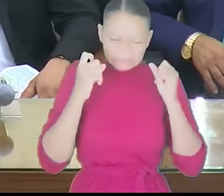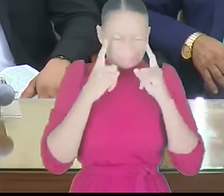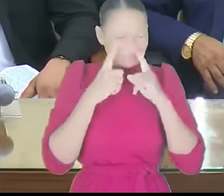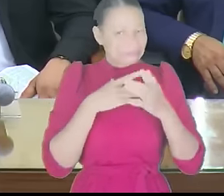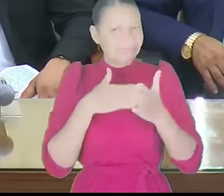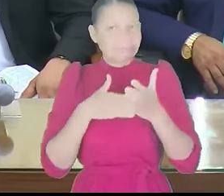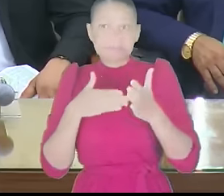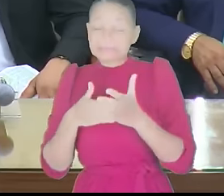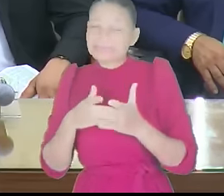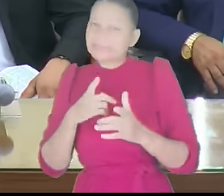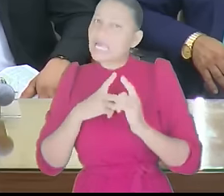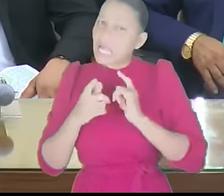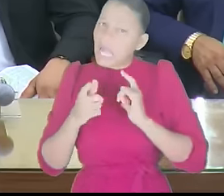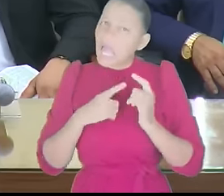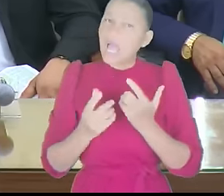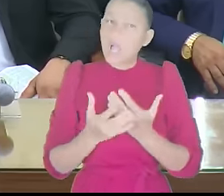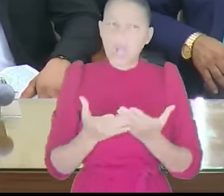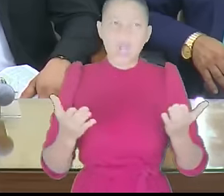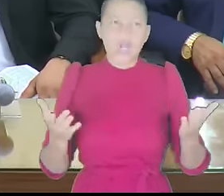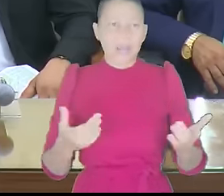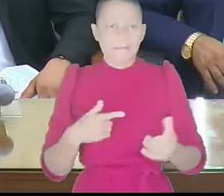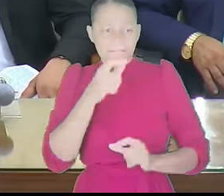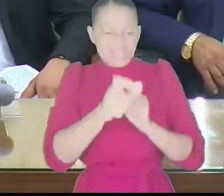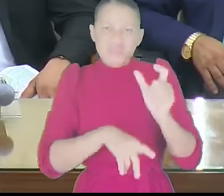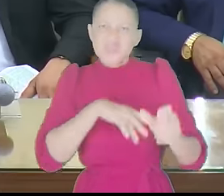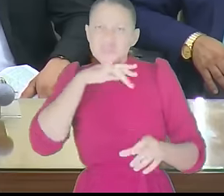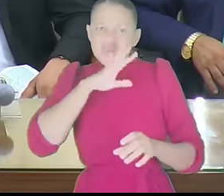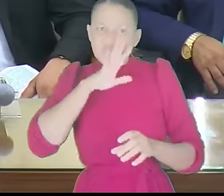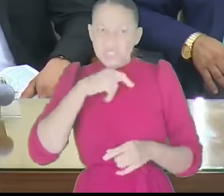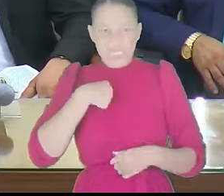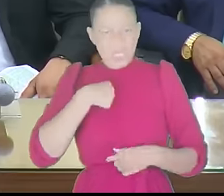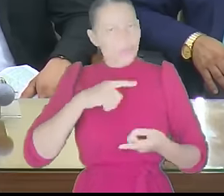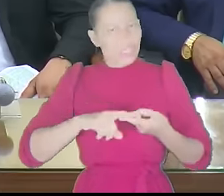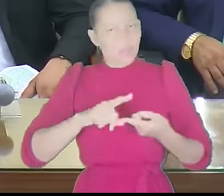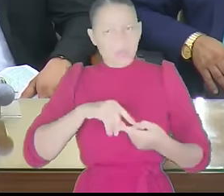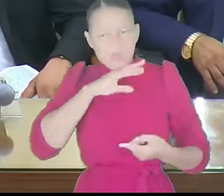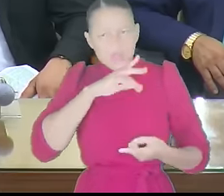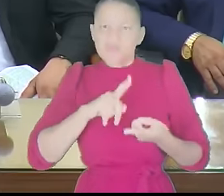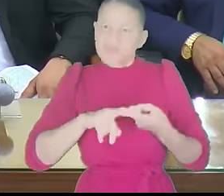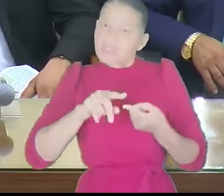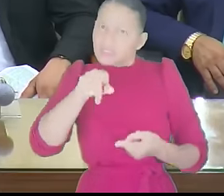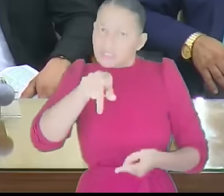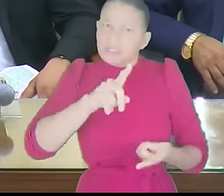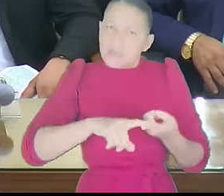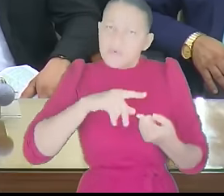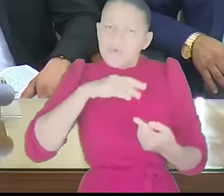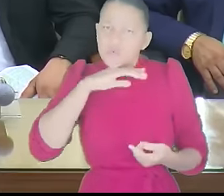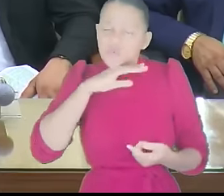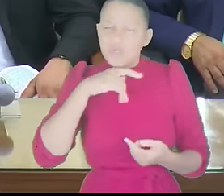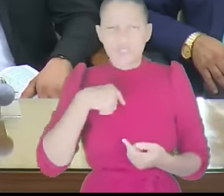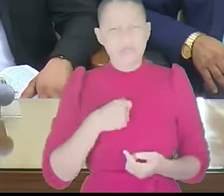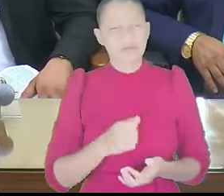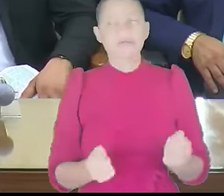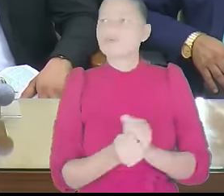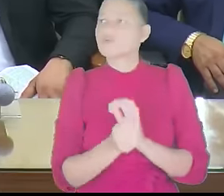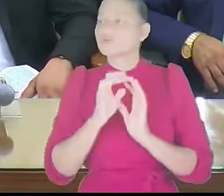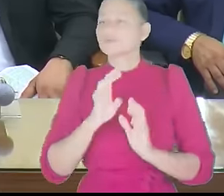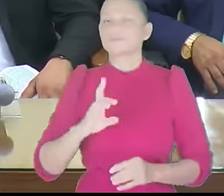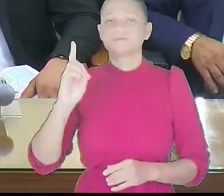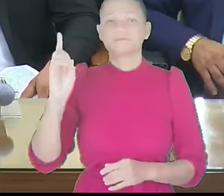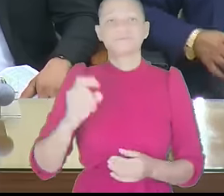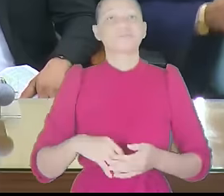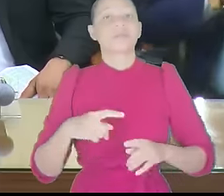dificuldades, apesar de ter gente ruim como eu e você. Glória a Deus.